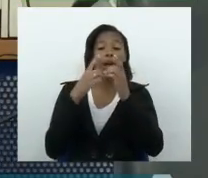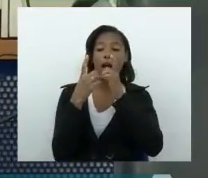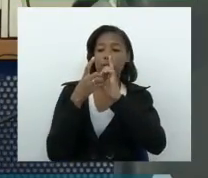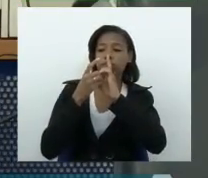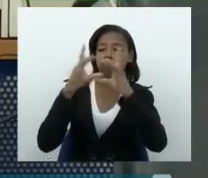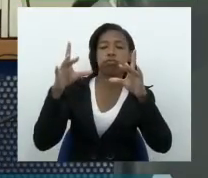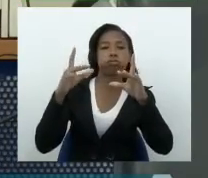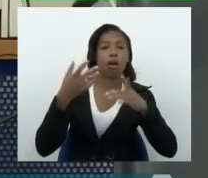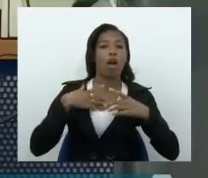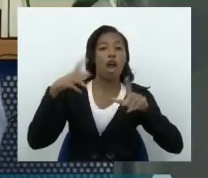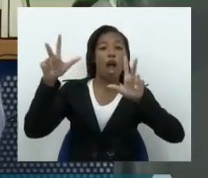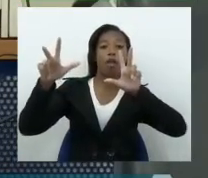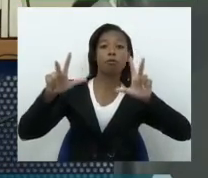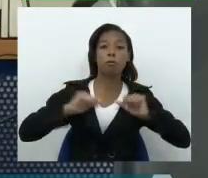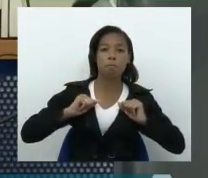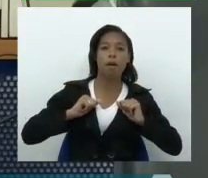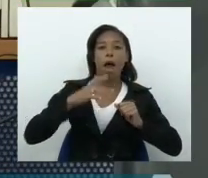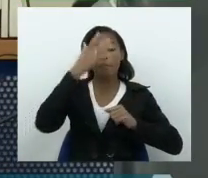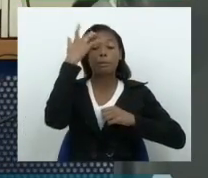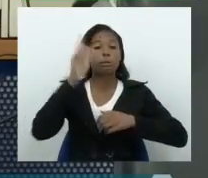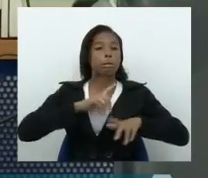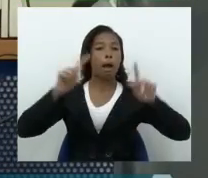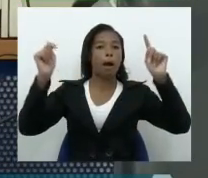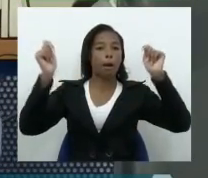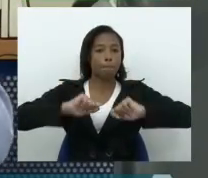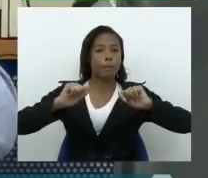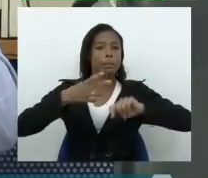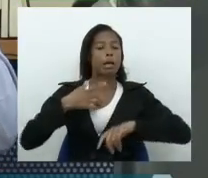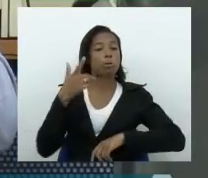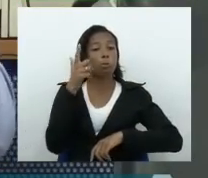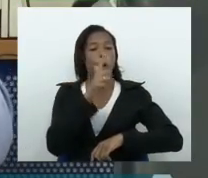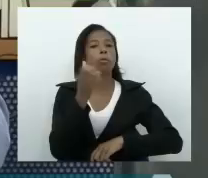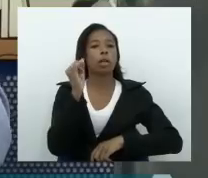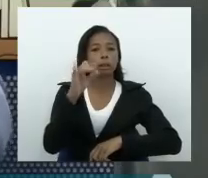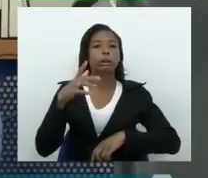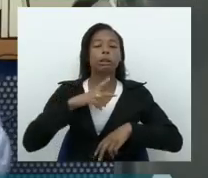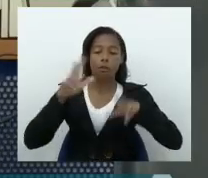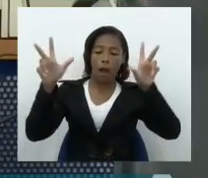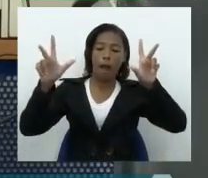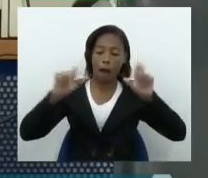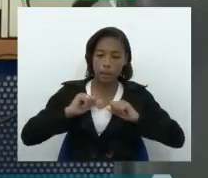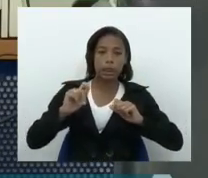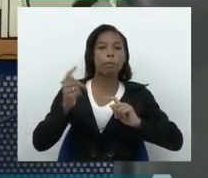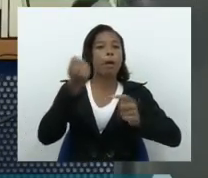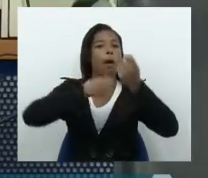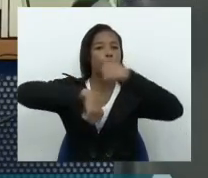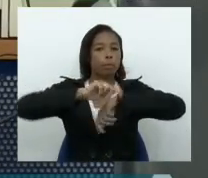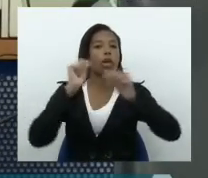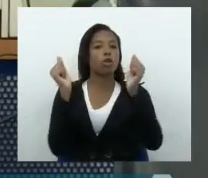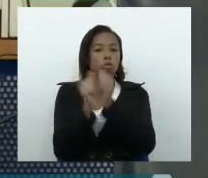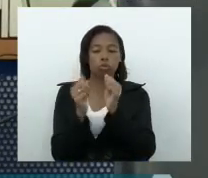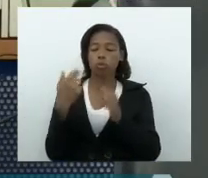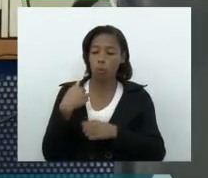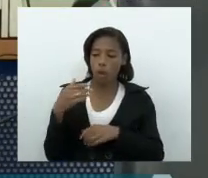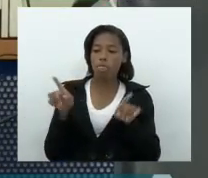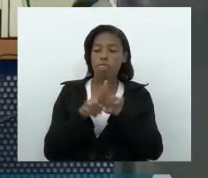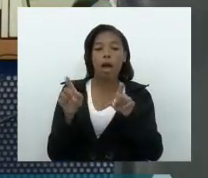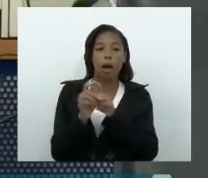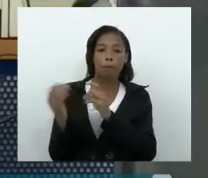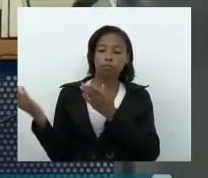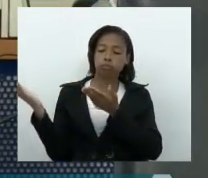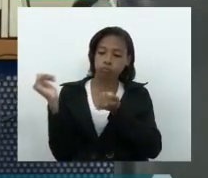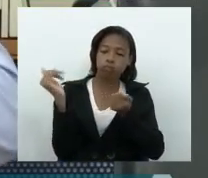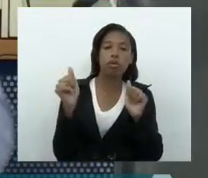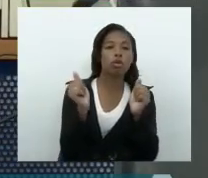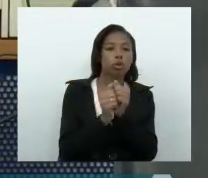meritocracia. É aquele quem tem competência e capacidade vai estar administrando junto comigo os